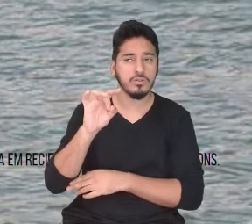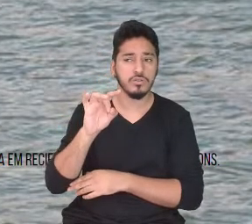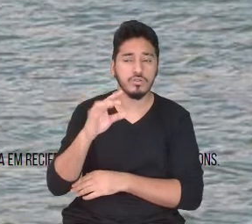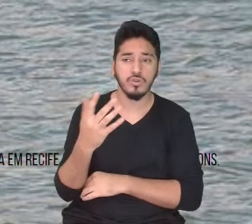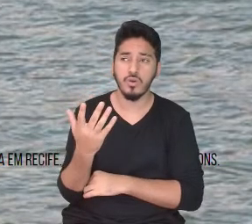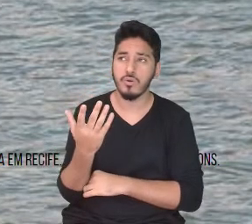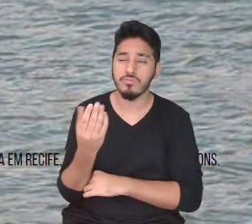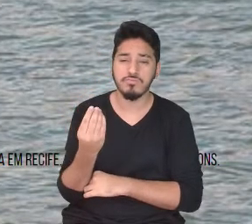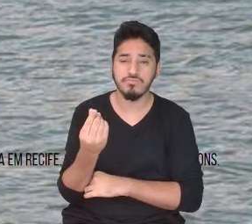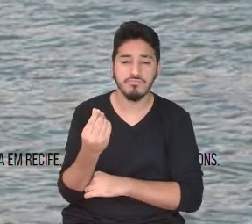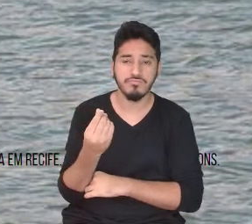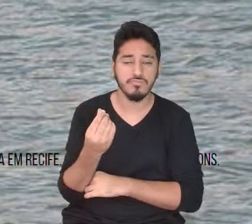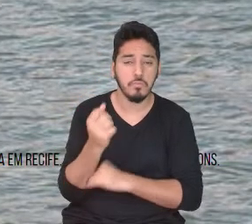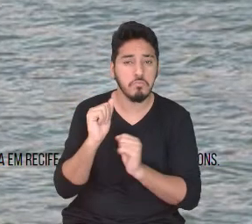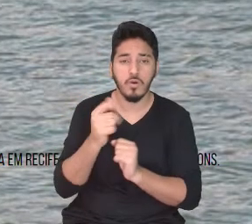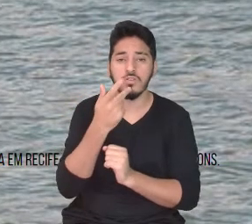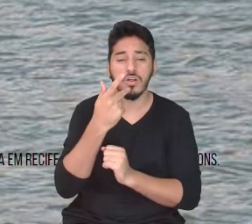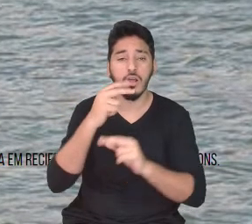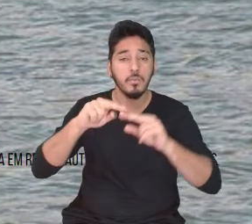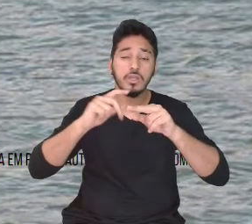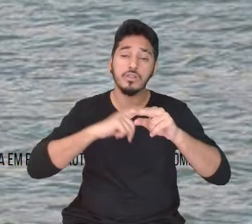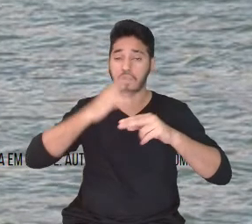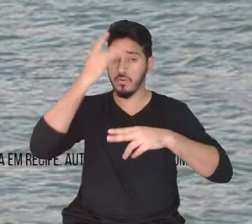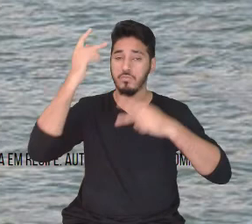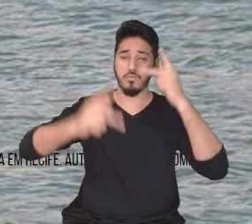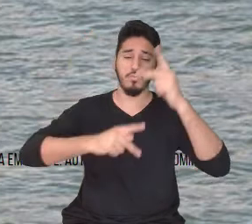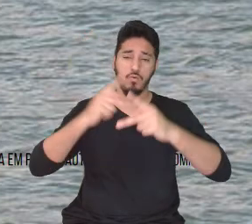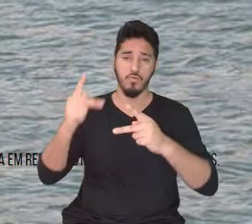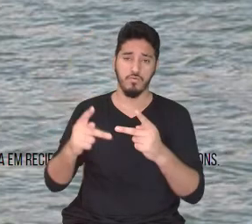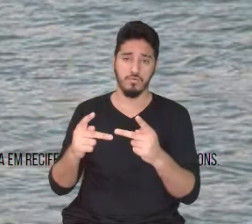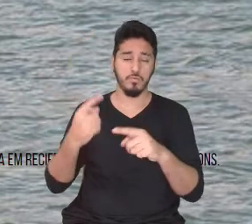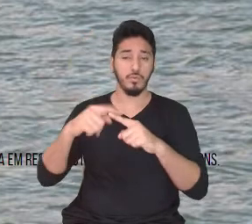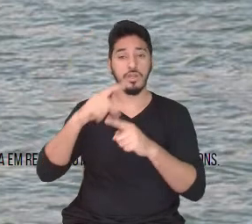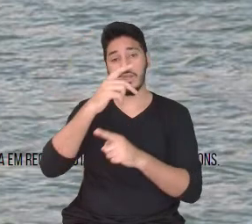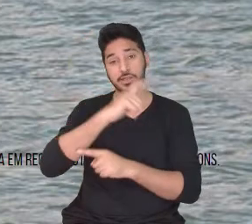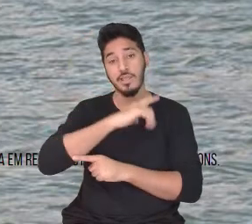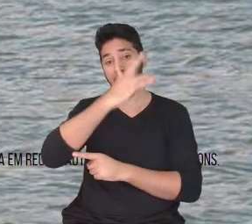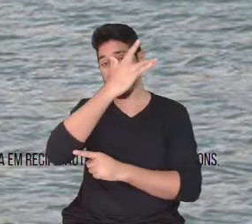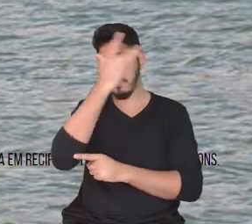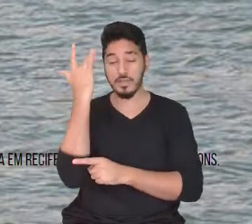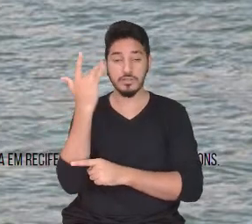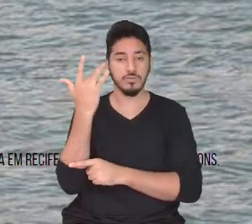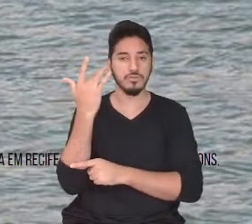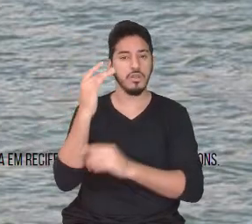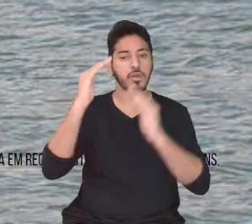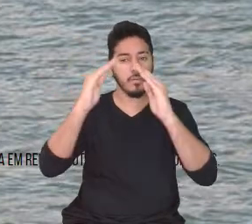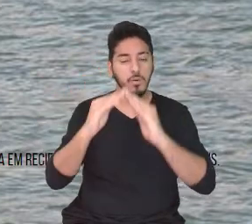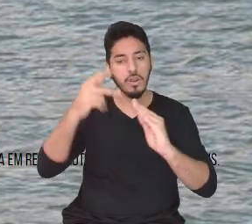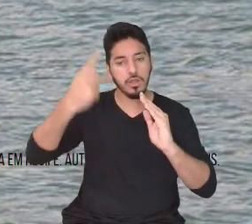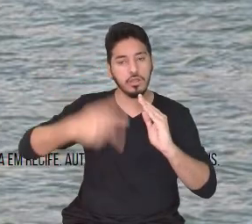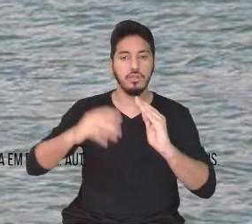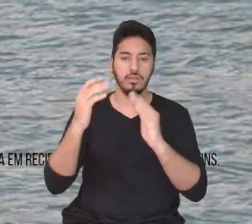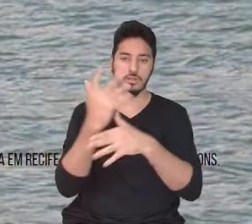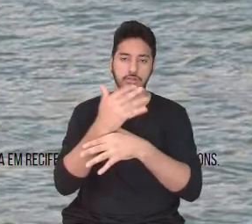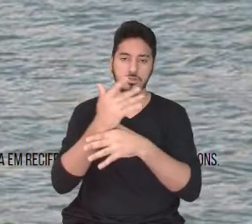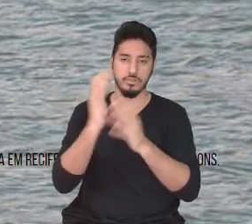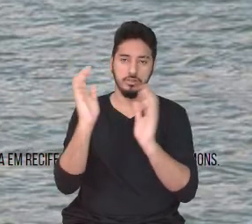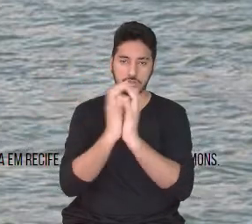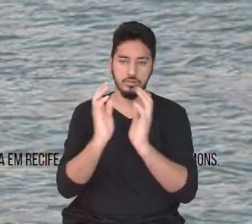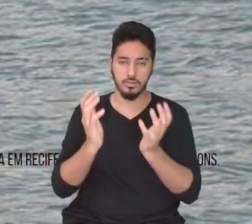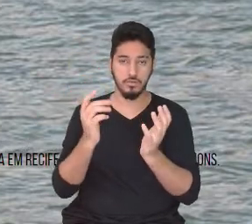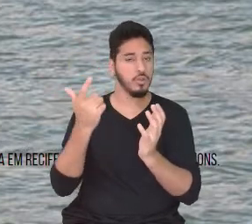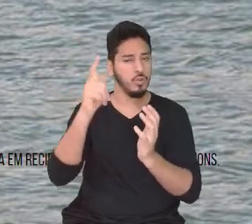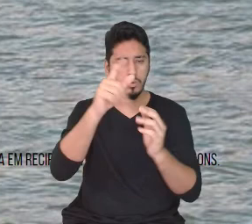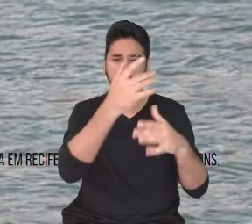porque existe o povo. Só podem contar porque existem pessoas que habitam aqui no nosso Recife, assim como em outras